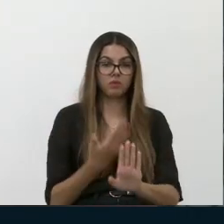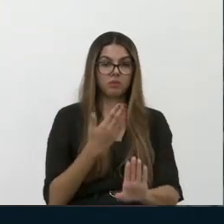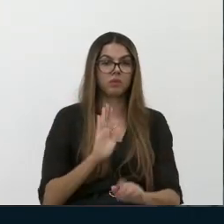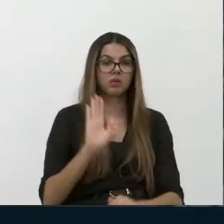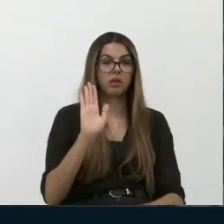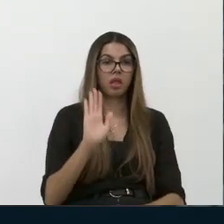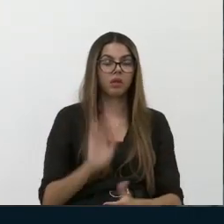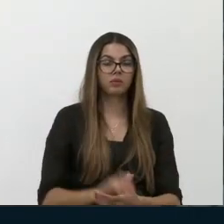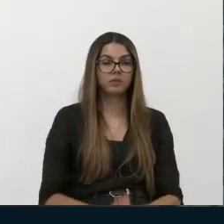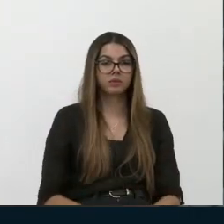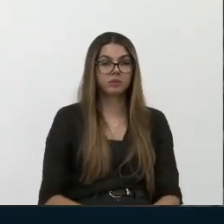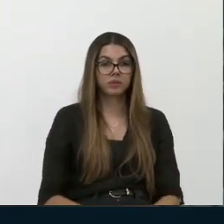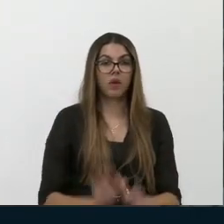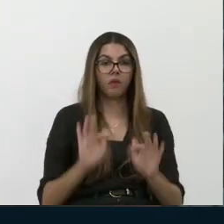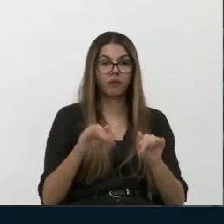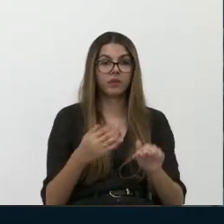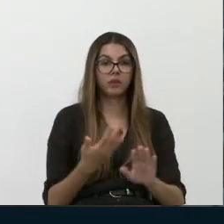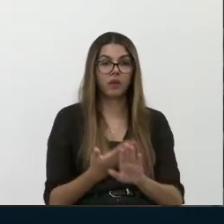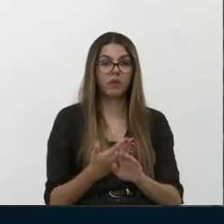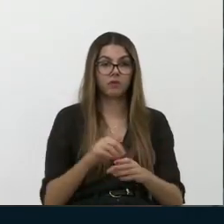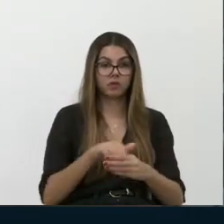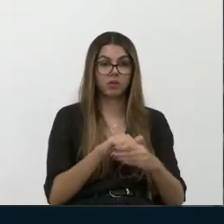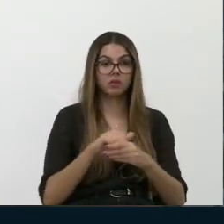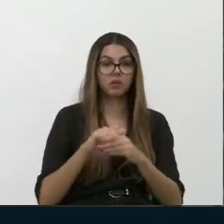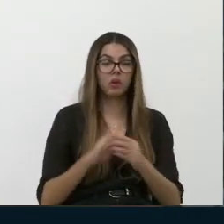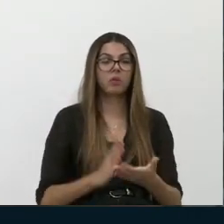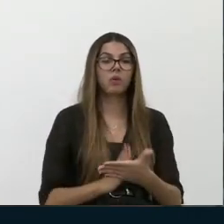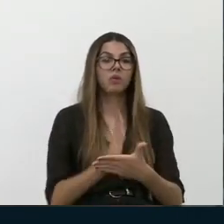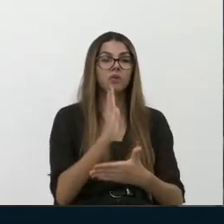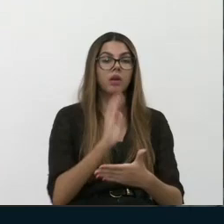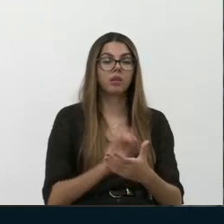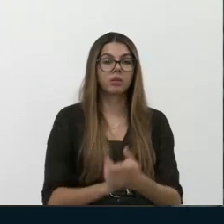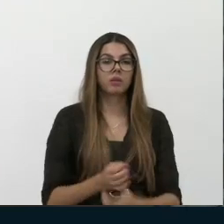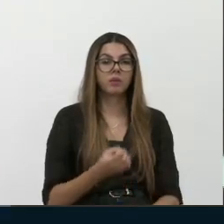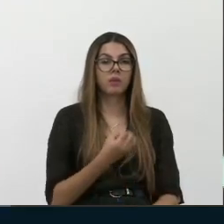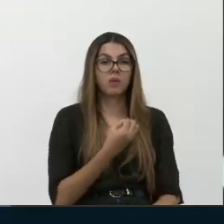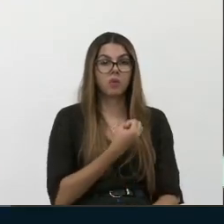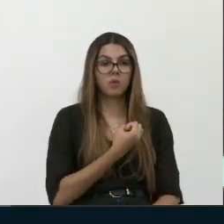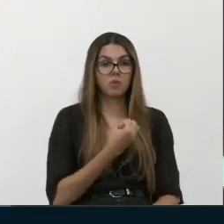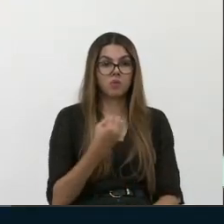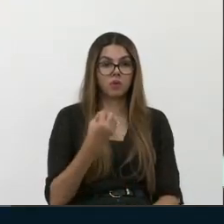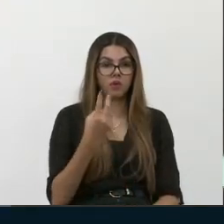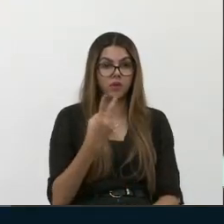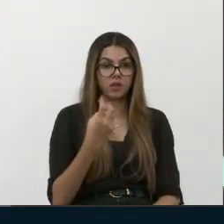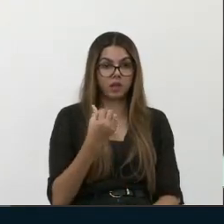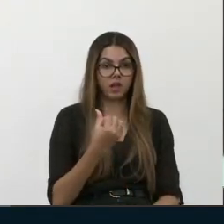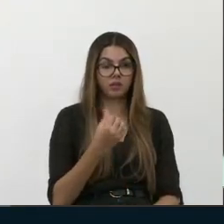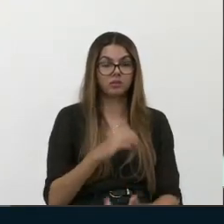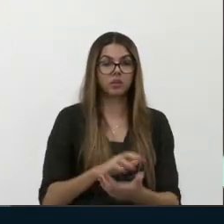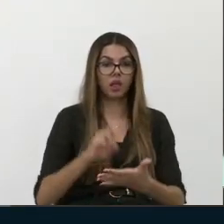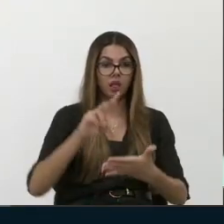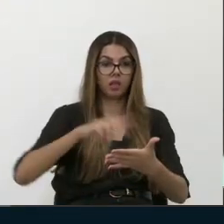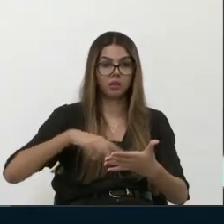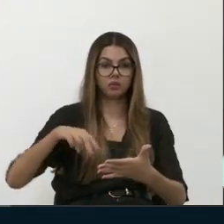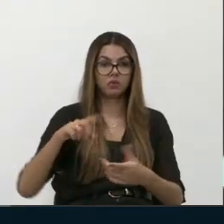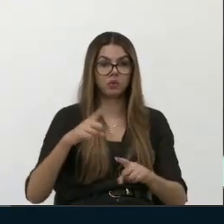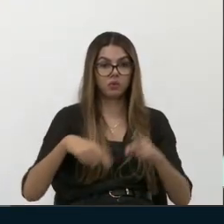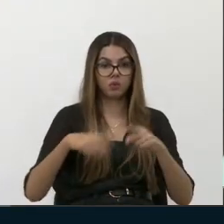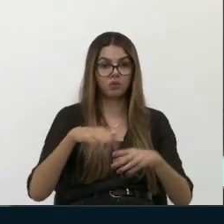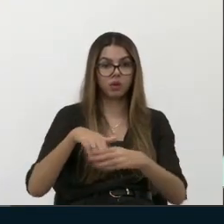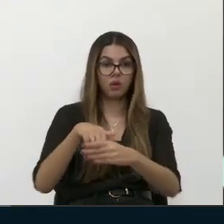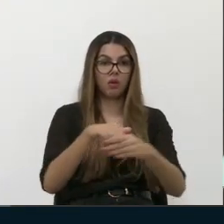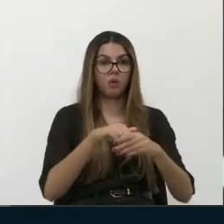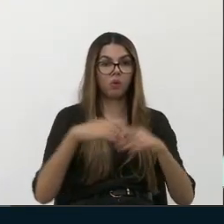manifestem. Encerrada a votação, aprovado, encaminhe-se. Item 26. Leitura, discussão e votação do requerimento de